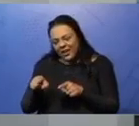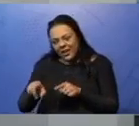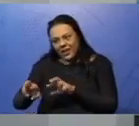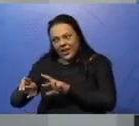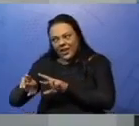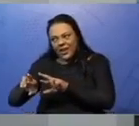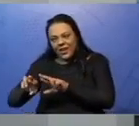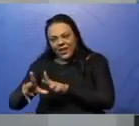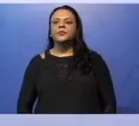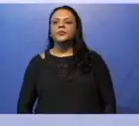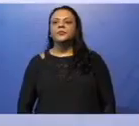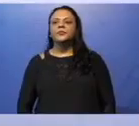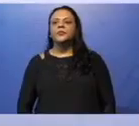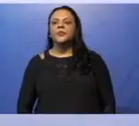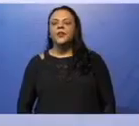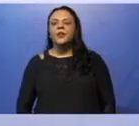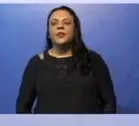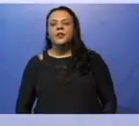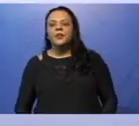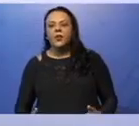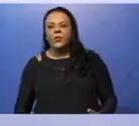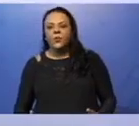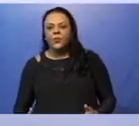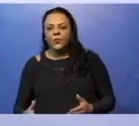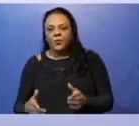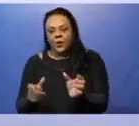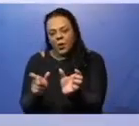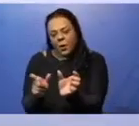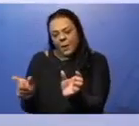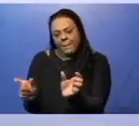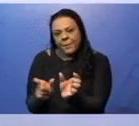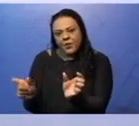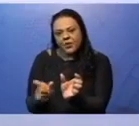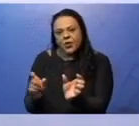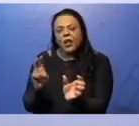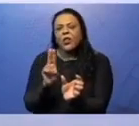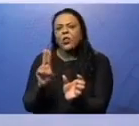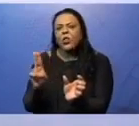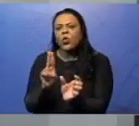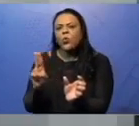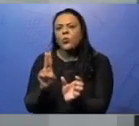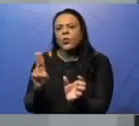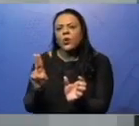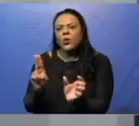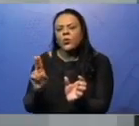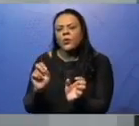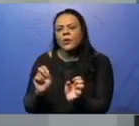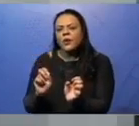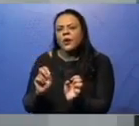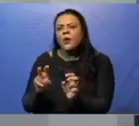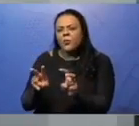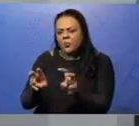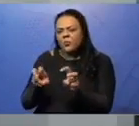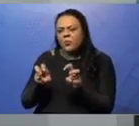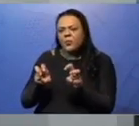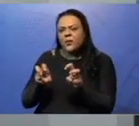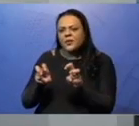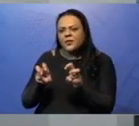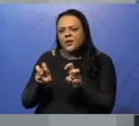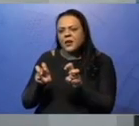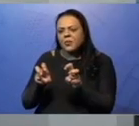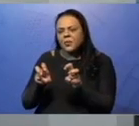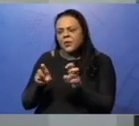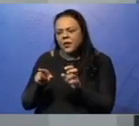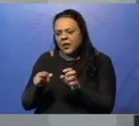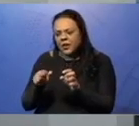tipos de verbos são diferentes. Então, olha só, predicado nominal. O que é mais interessante na gramática é que as próprias definições nos